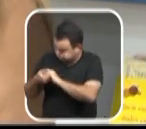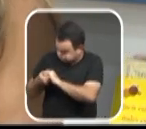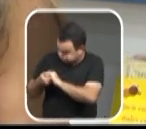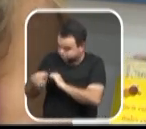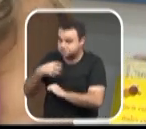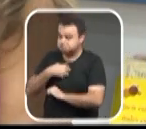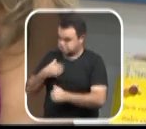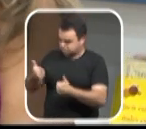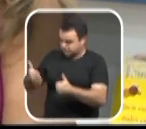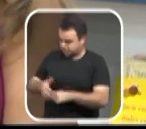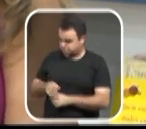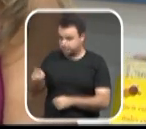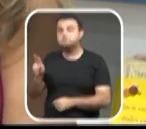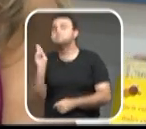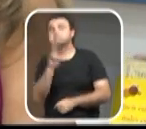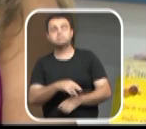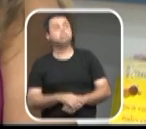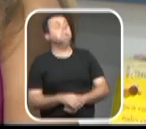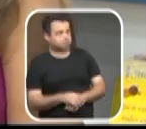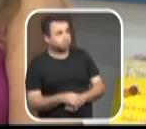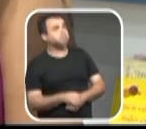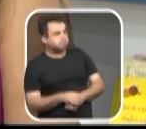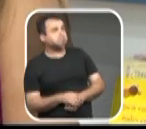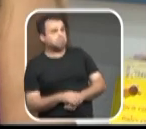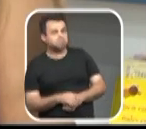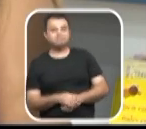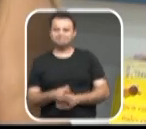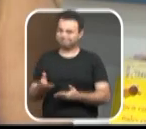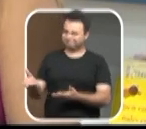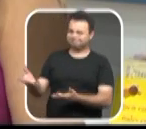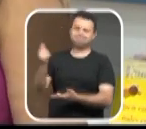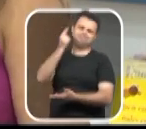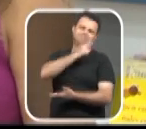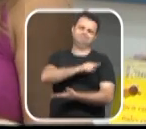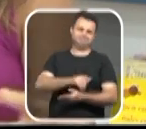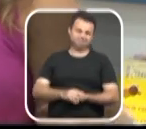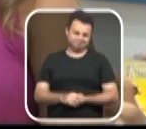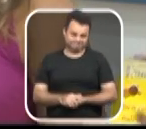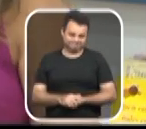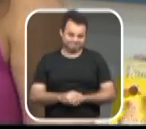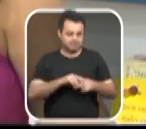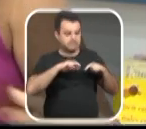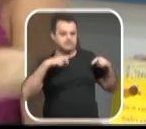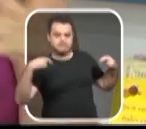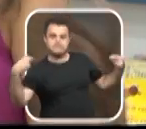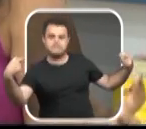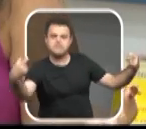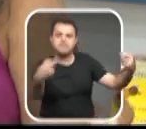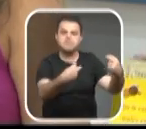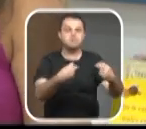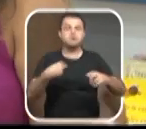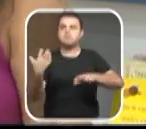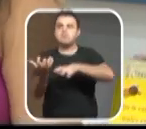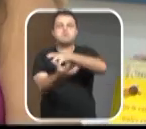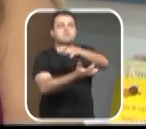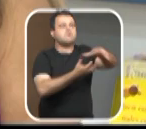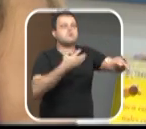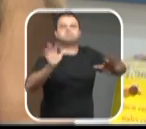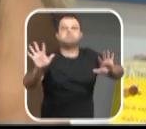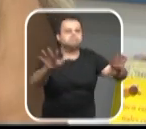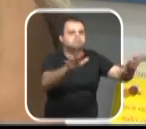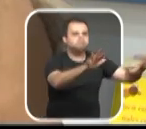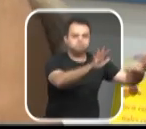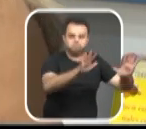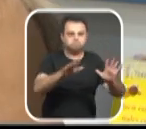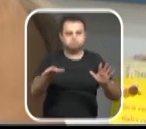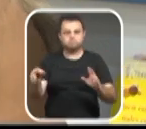sentindo melhor? Ele falou, vou. E aí a gente fez, então todas as vezes que a gente ia conversar e o tumulto virava, alguém segurava